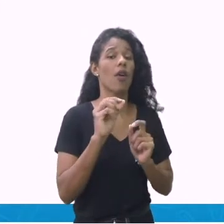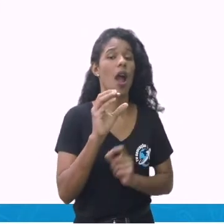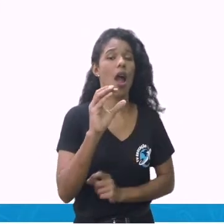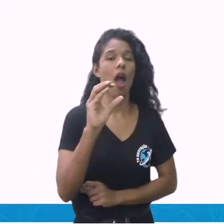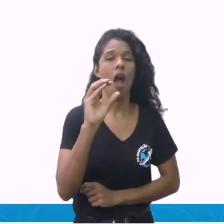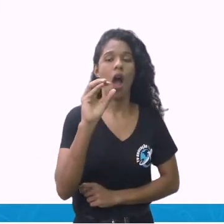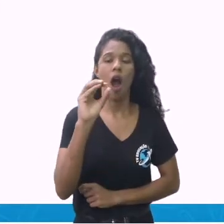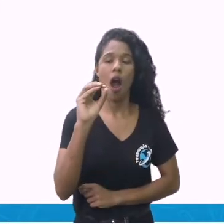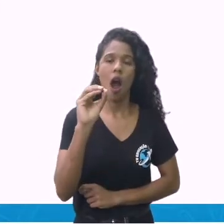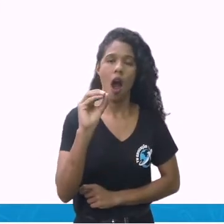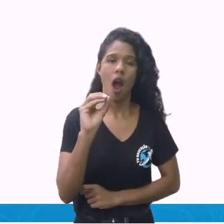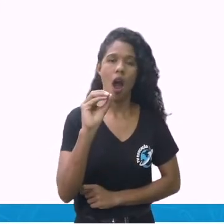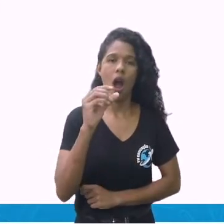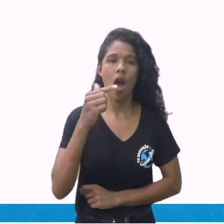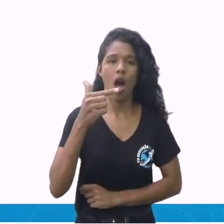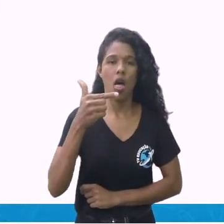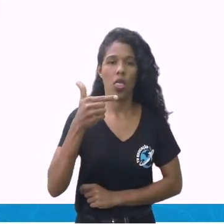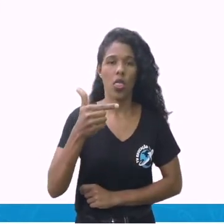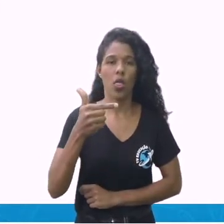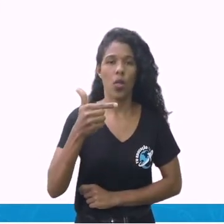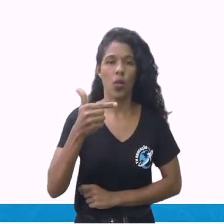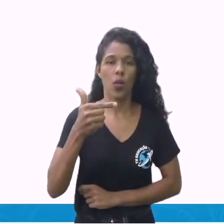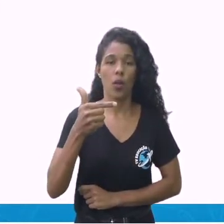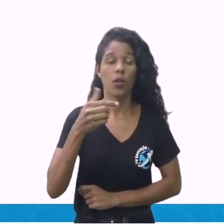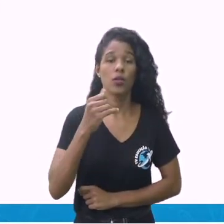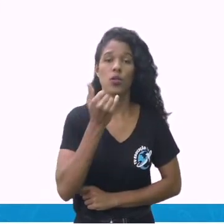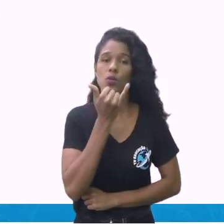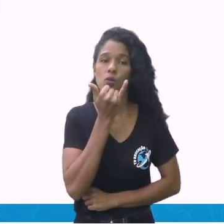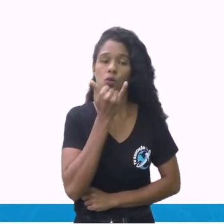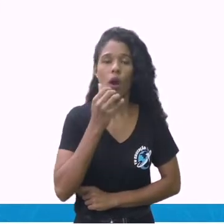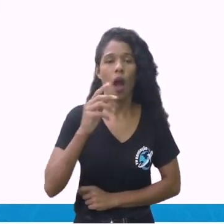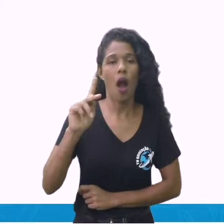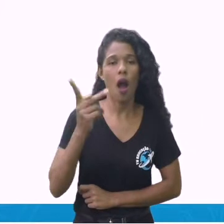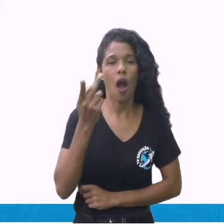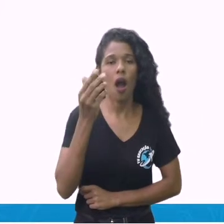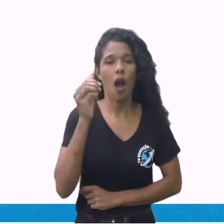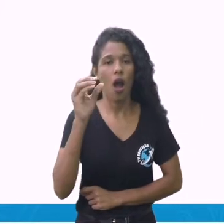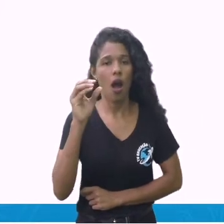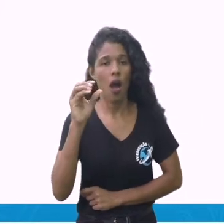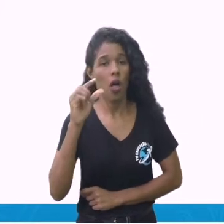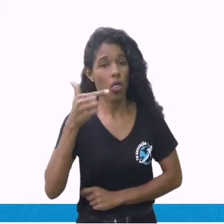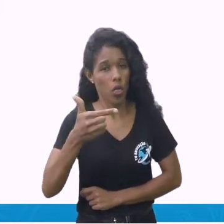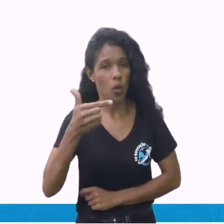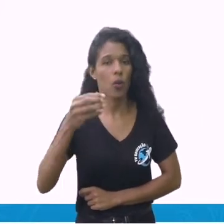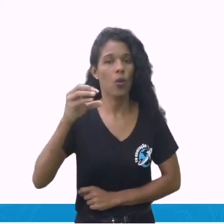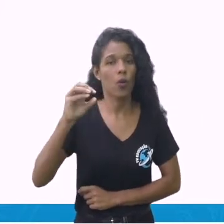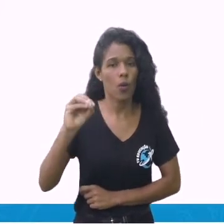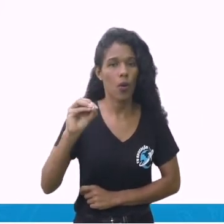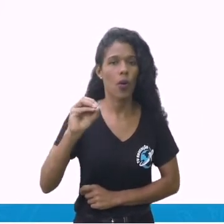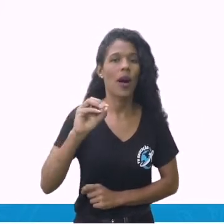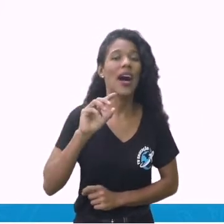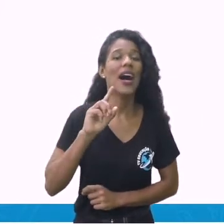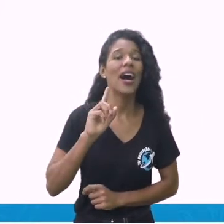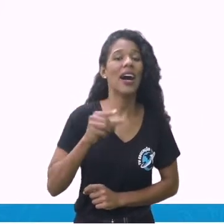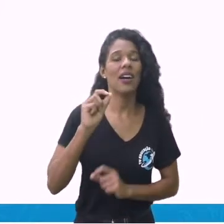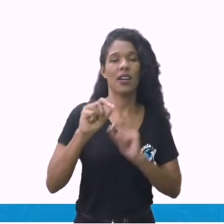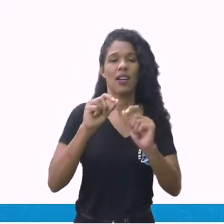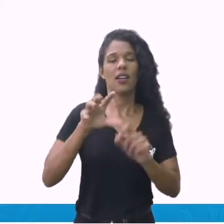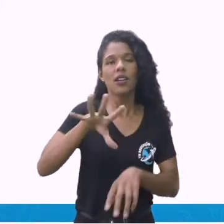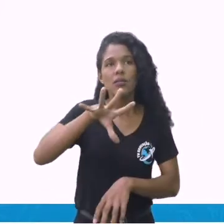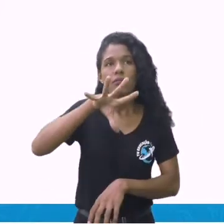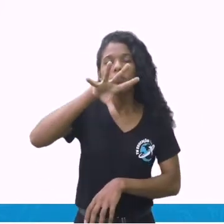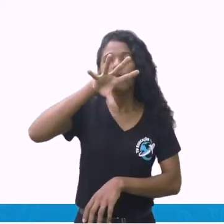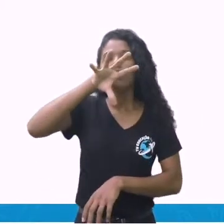sistema cardiovascular a transportar todo esse nutriente para o seu corpo,